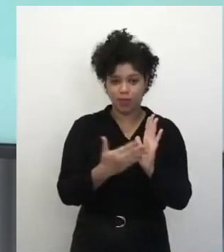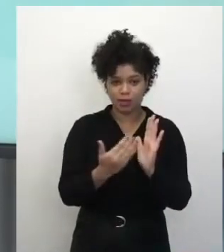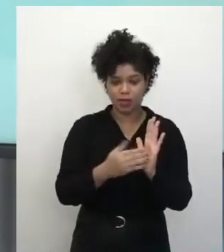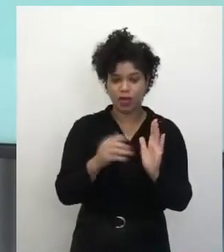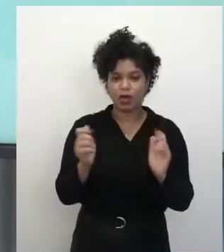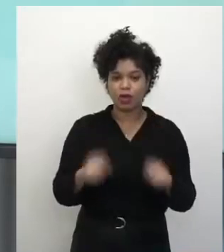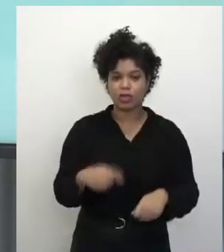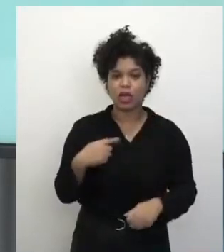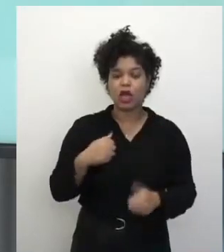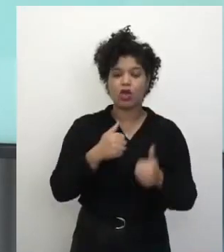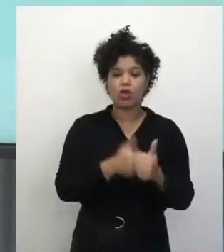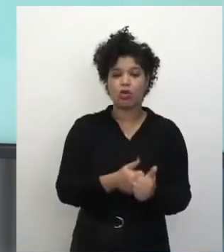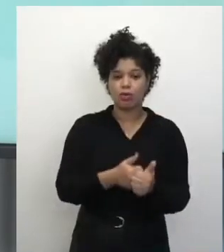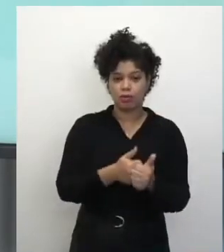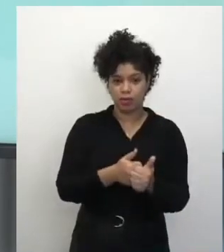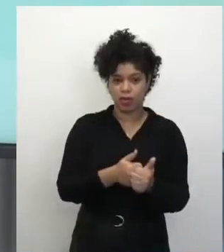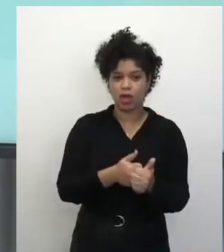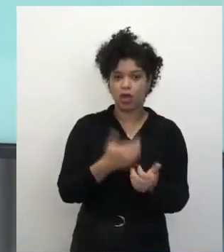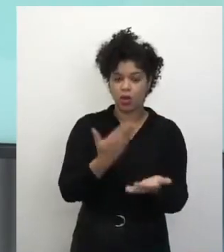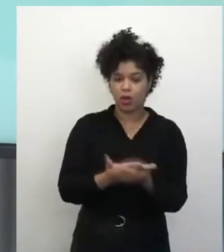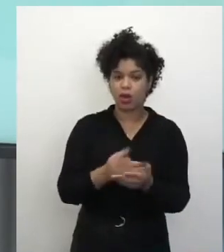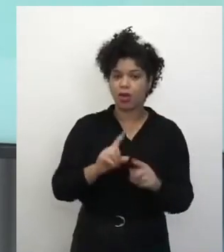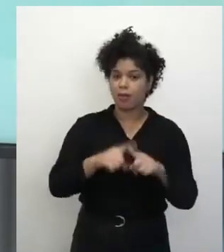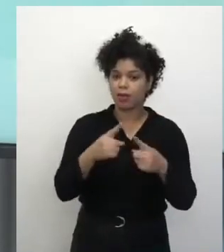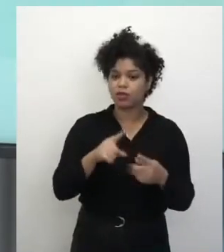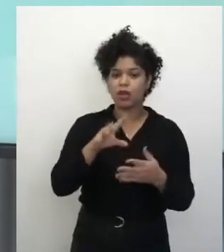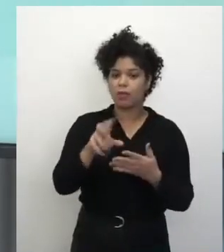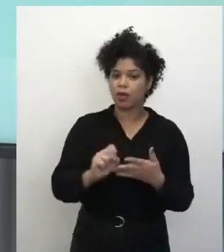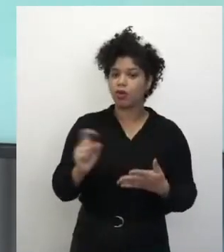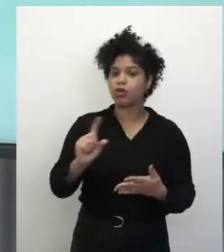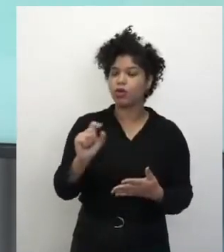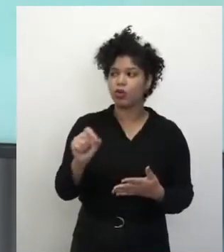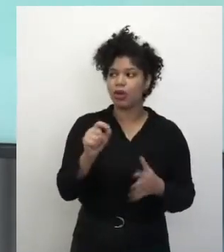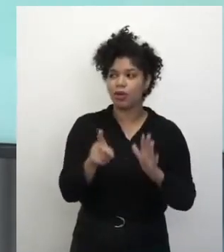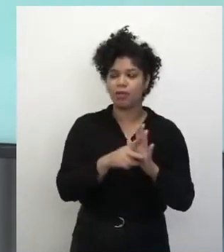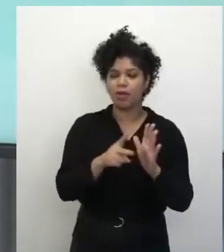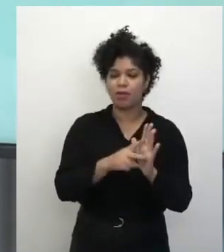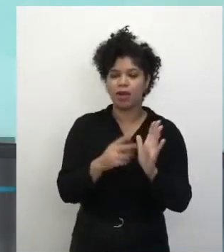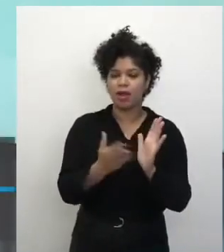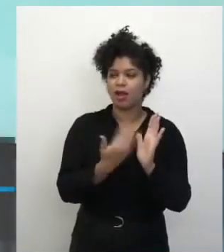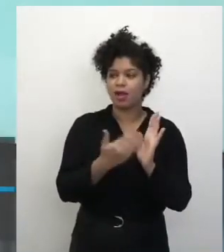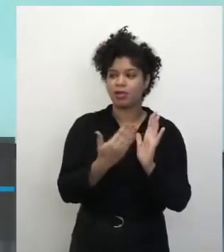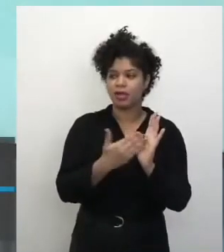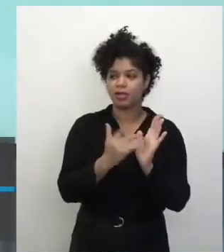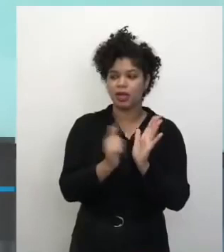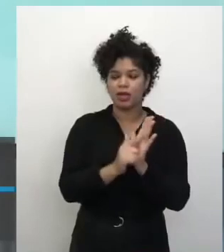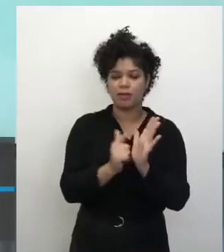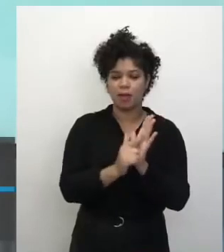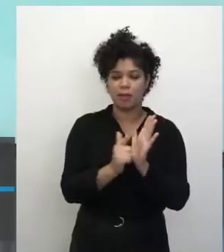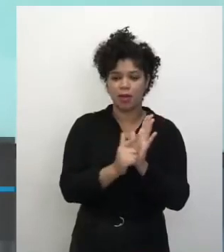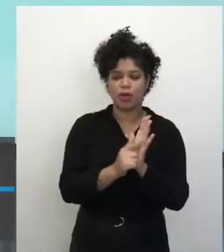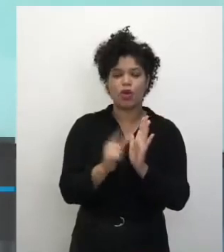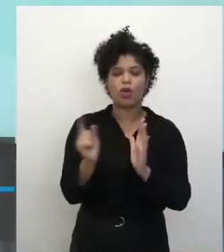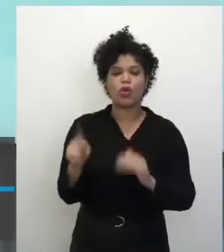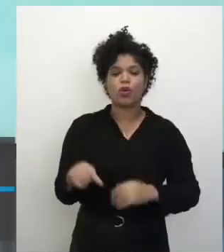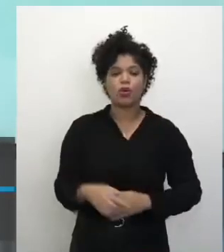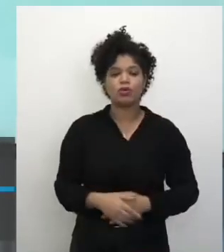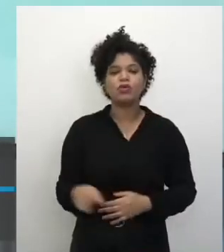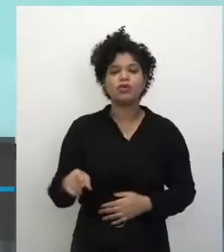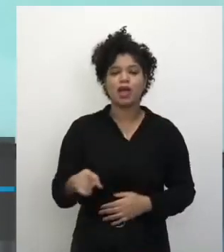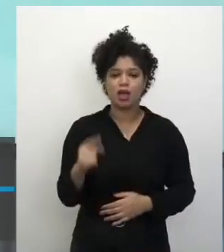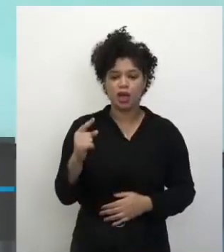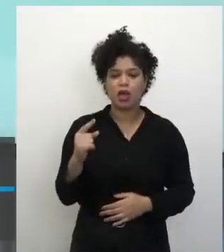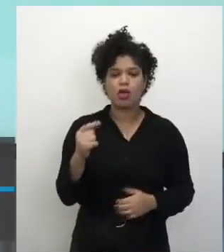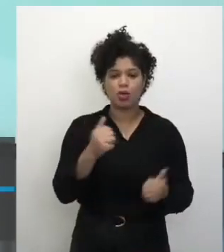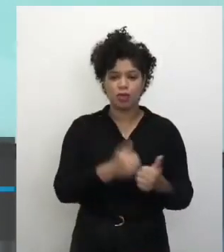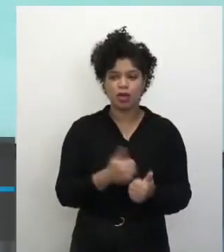para acompanhar a nossa aula. Mas se você não pegou, vai pegar o quê? Caderno, folhas para anotação, lápis, borracha e caneta, que você consegue